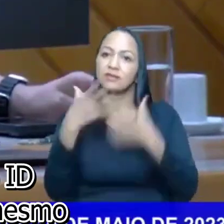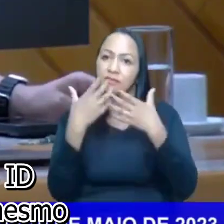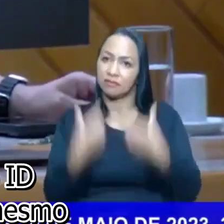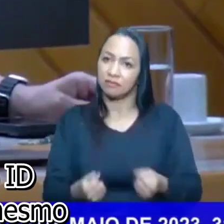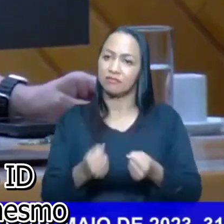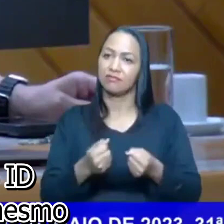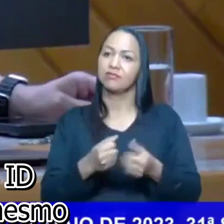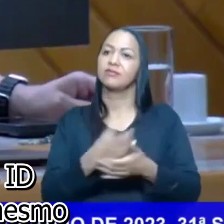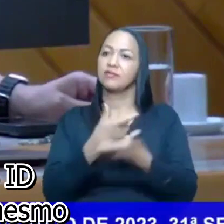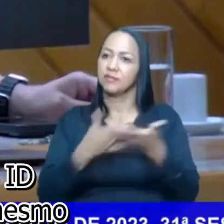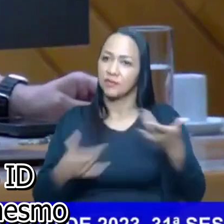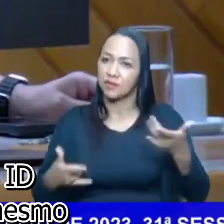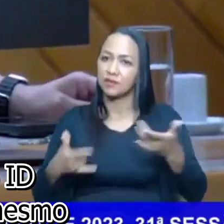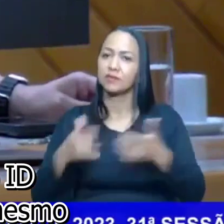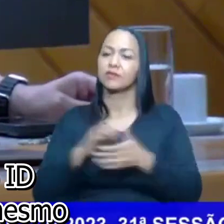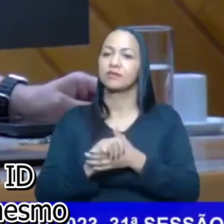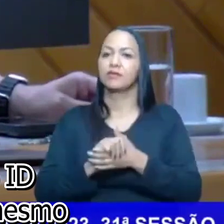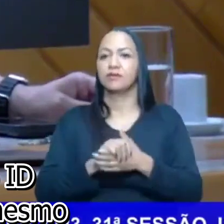documentação constante no ID